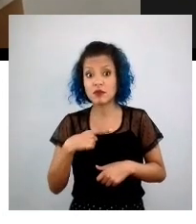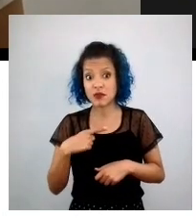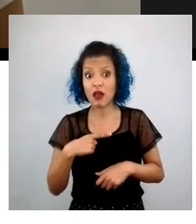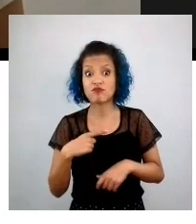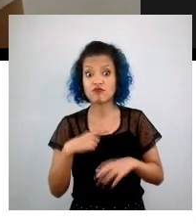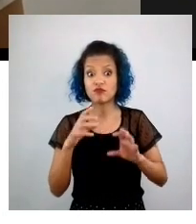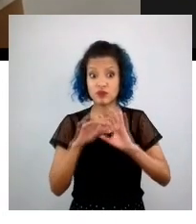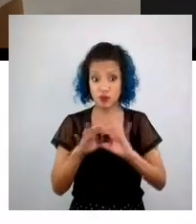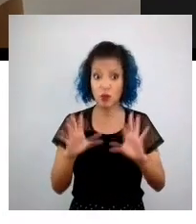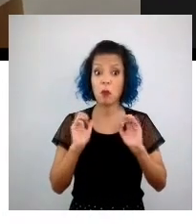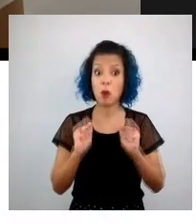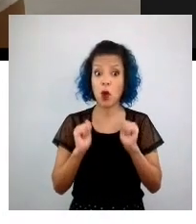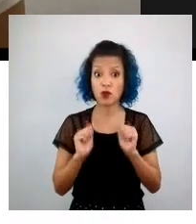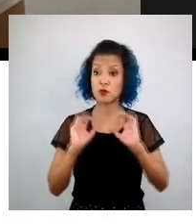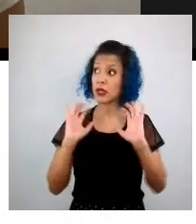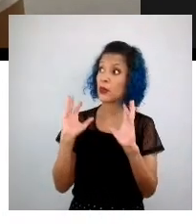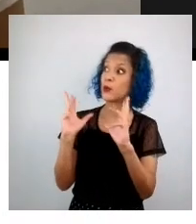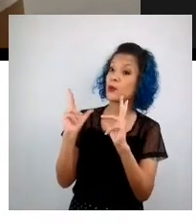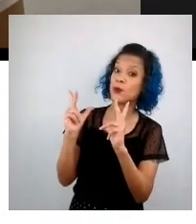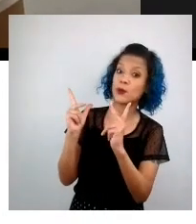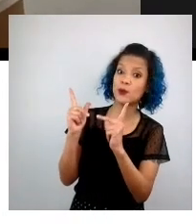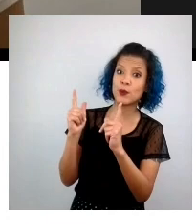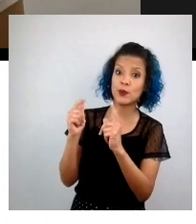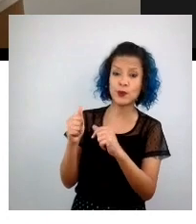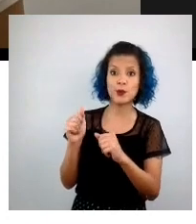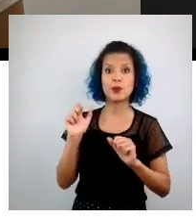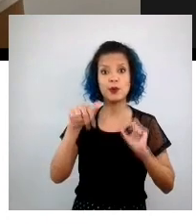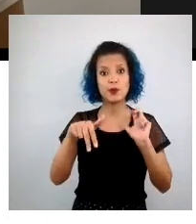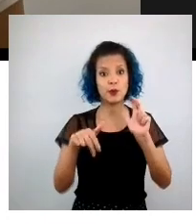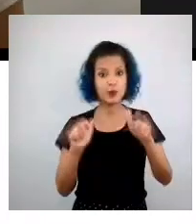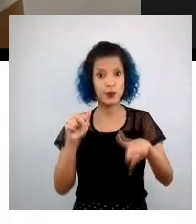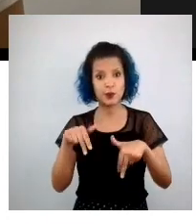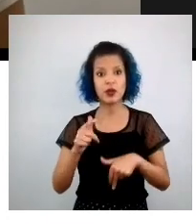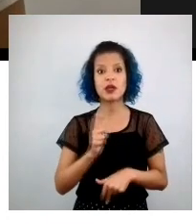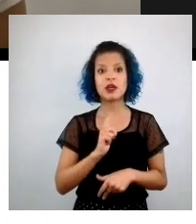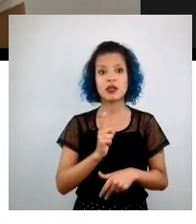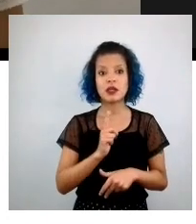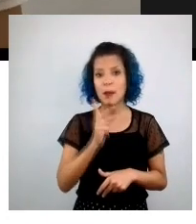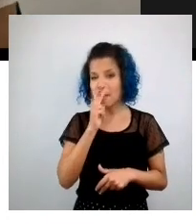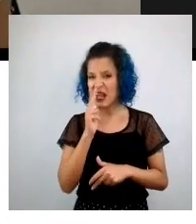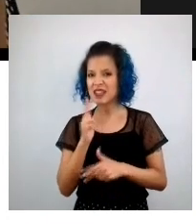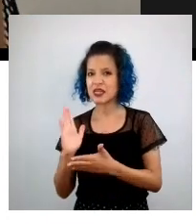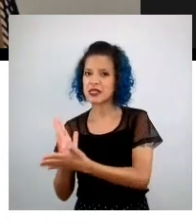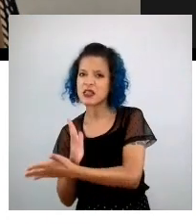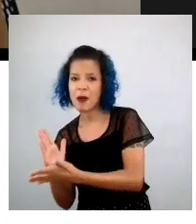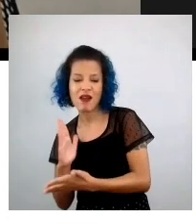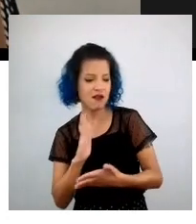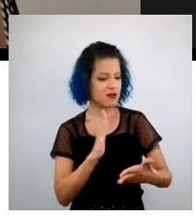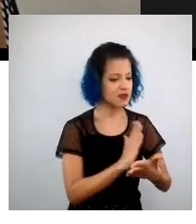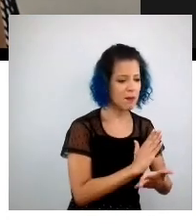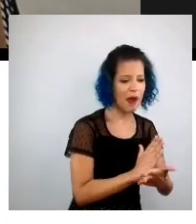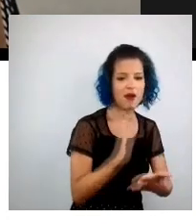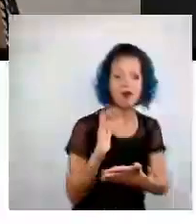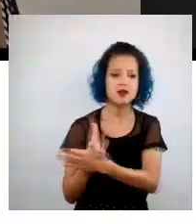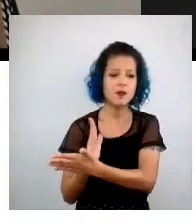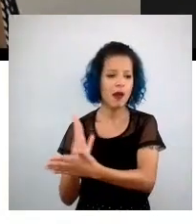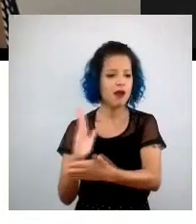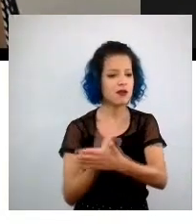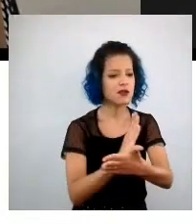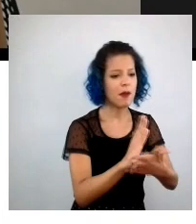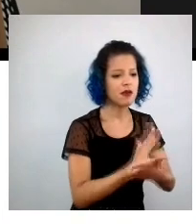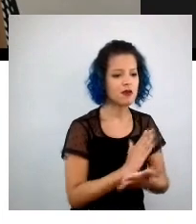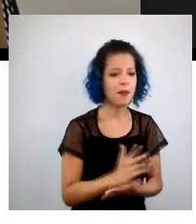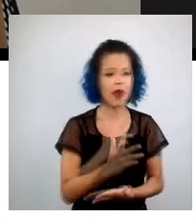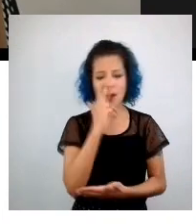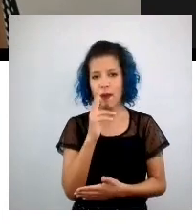todo mundo, sabe? A gente colocou caixinhas tão delimitantes que no final quase ninguém cabe. E é